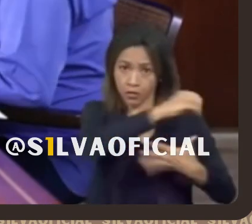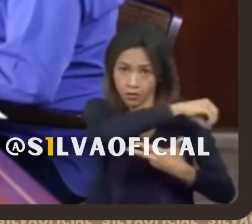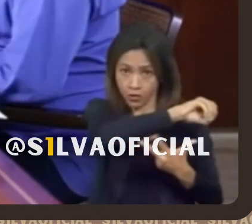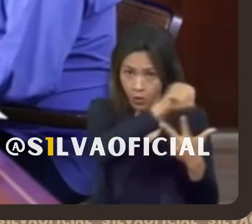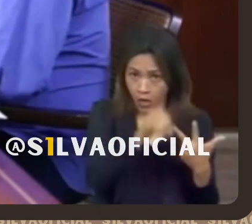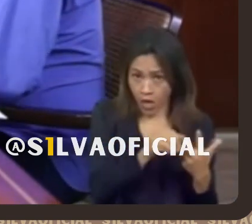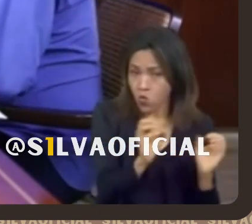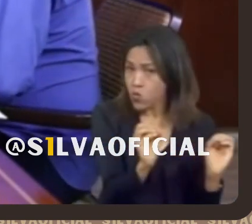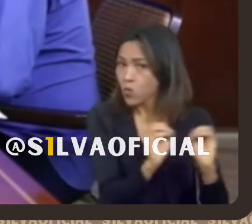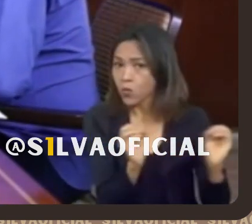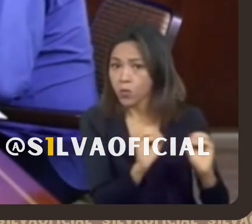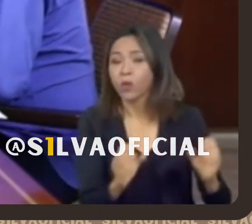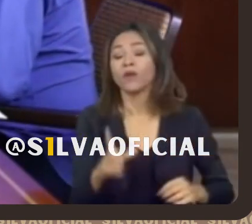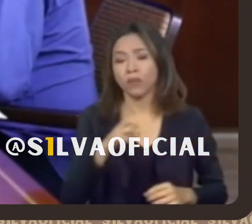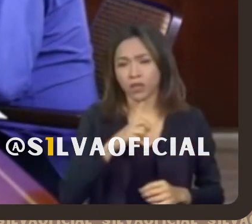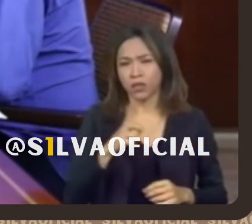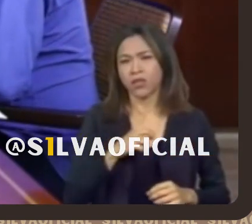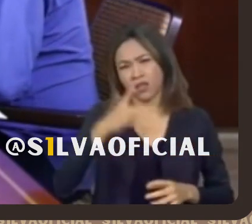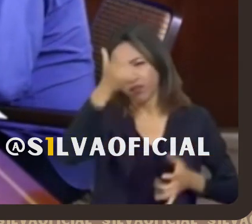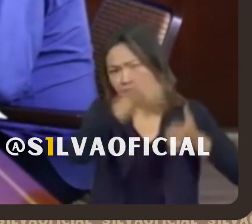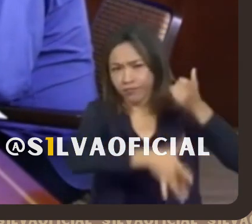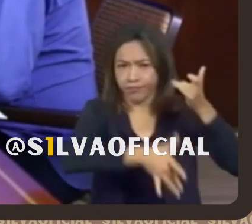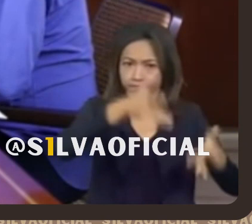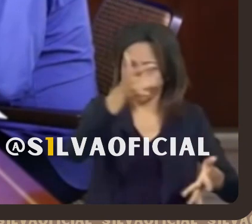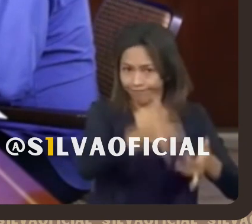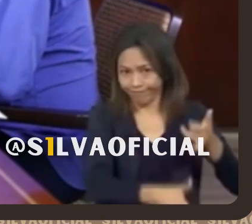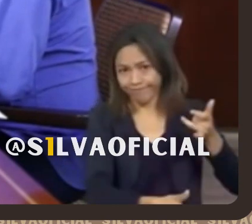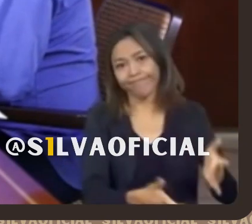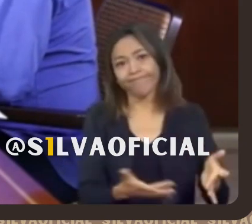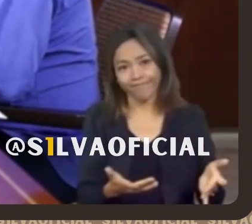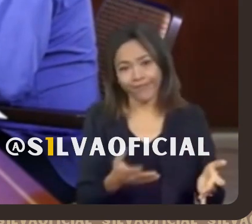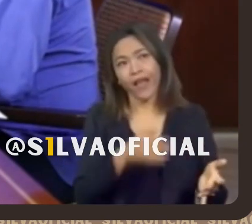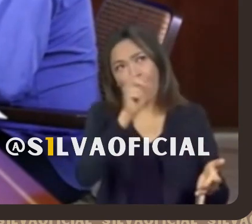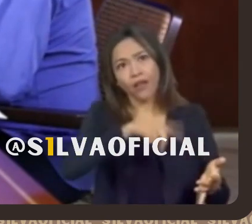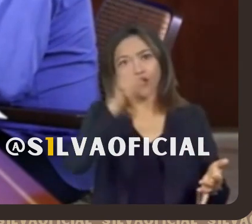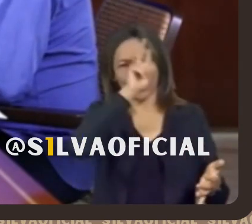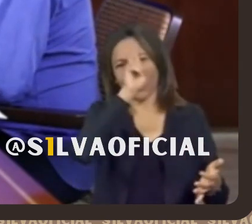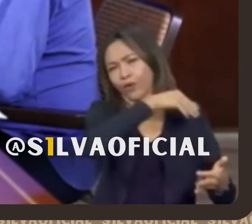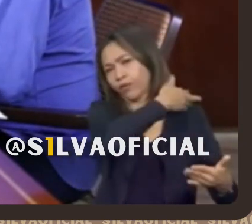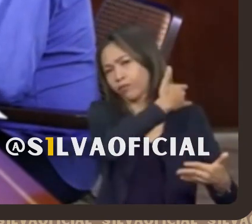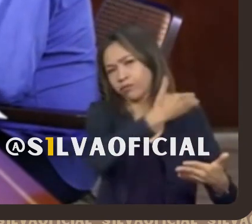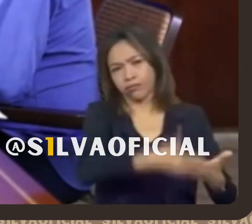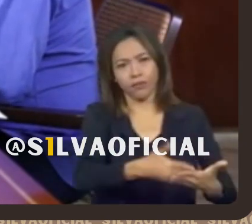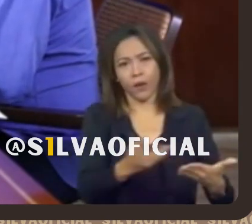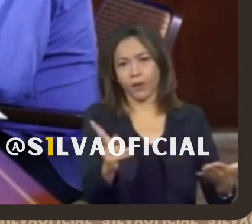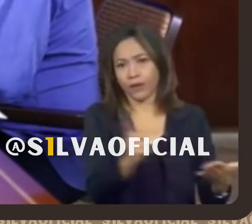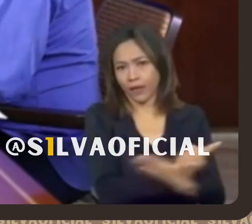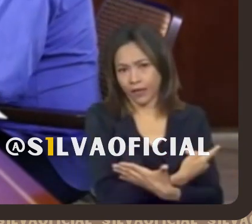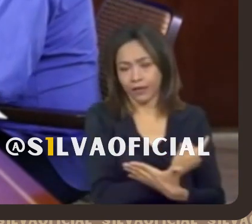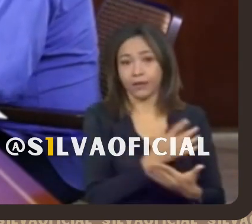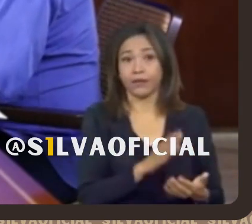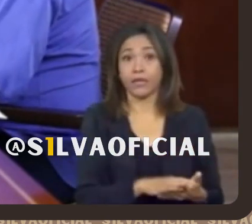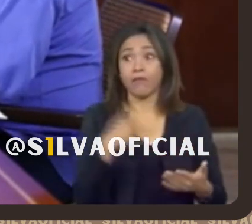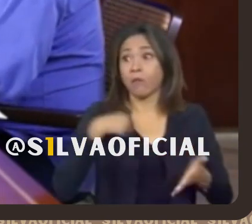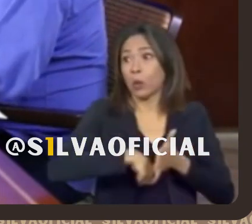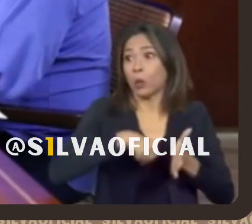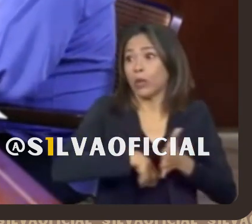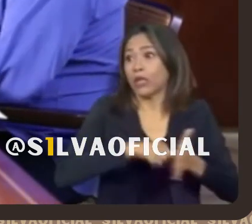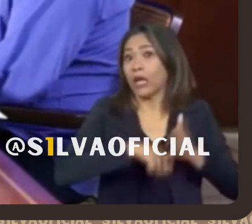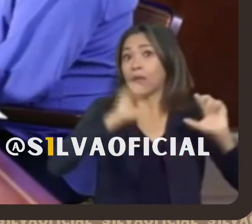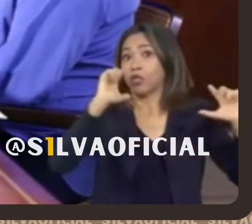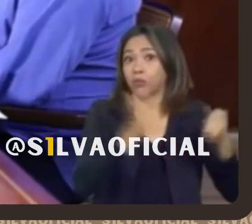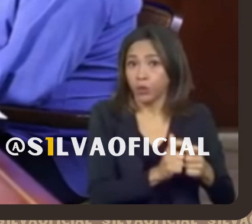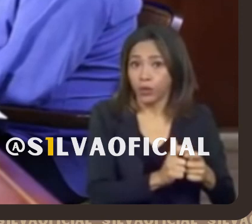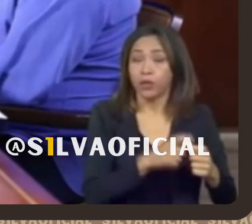abstenção grande que é faz parte do histórico mas acho que não é precisa lutar para diminuir primeiro dia de prova teve